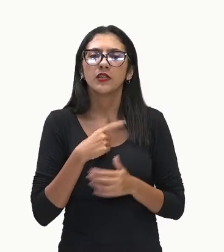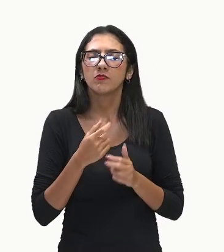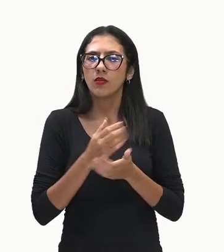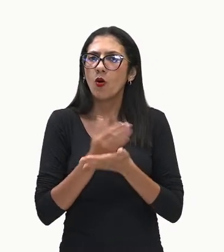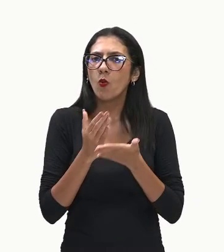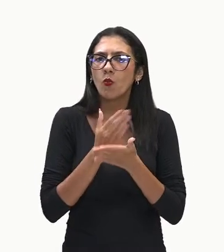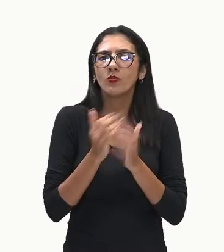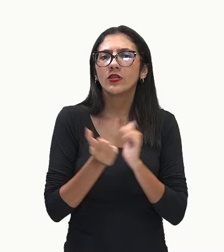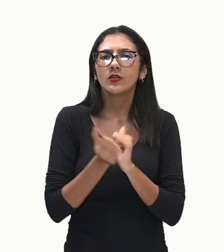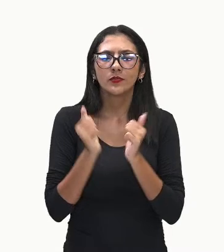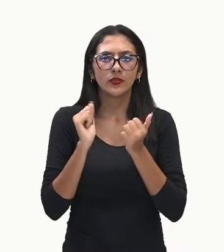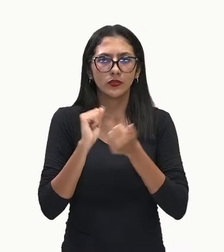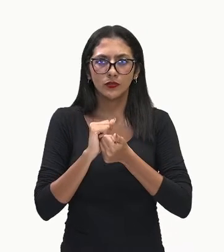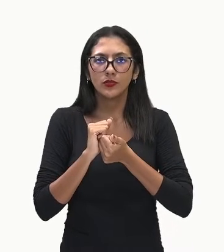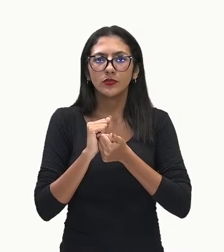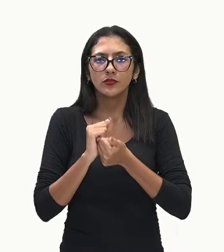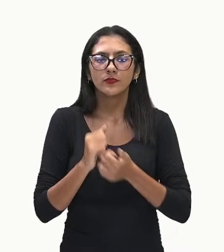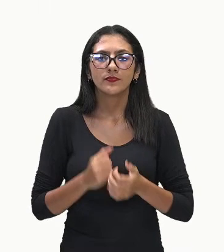adaptações.